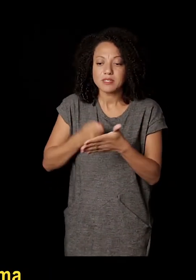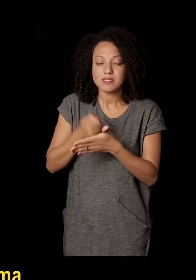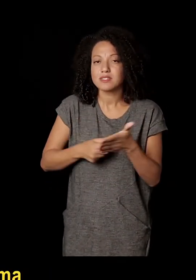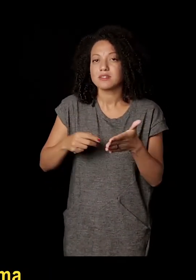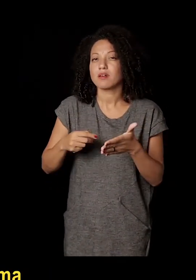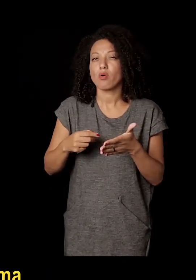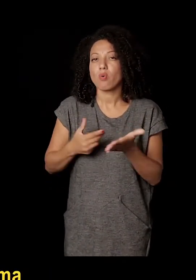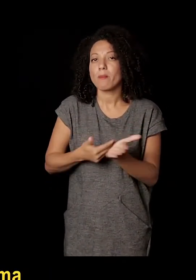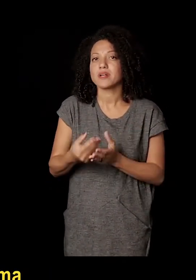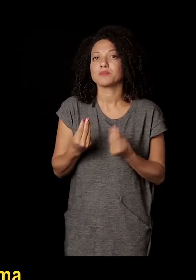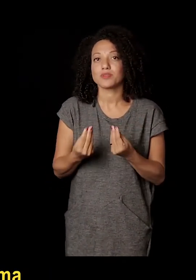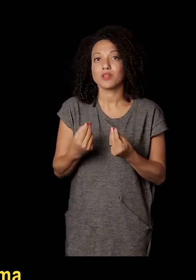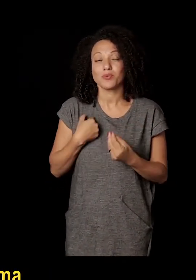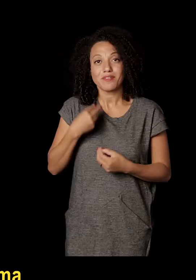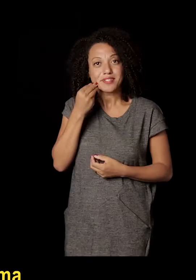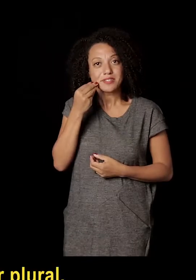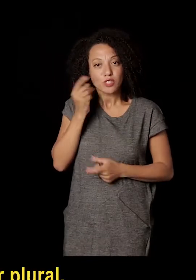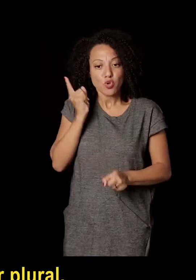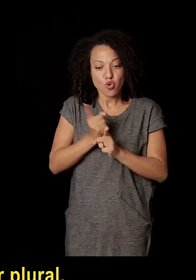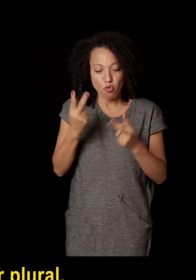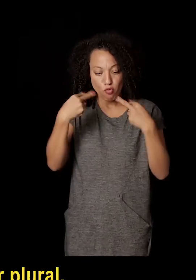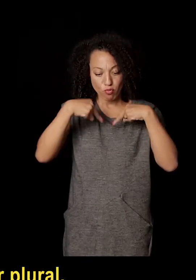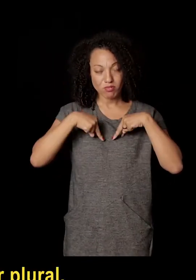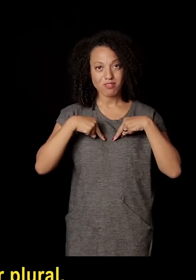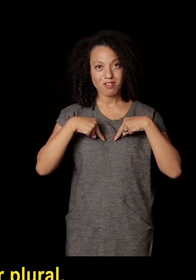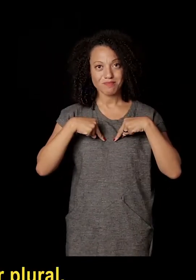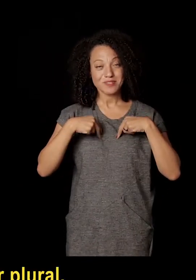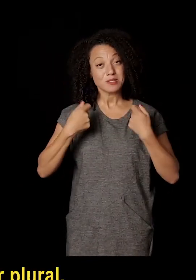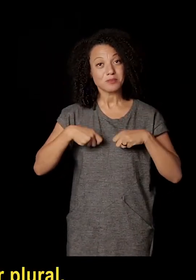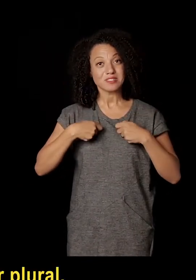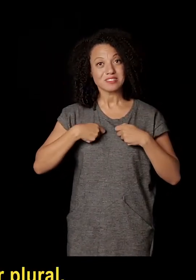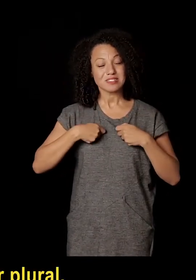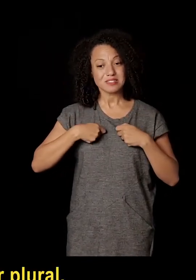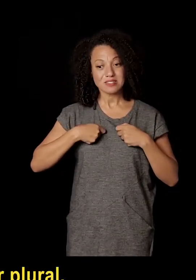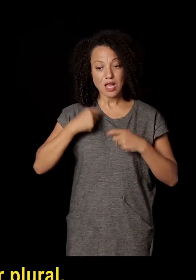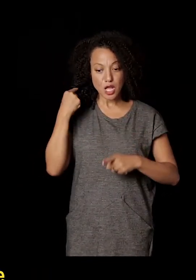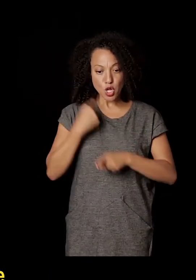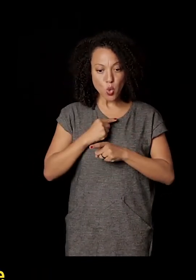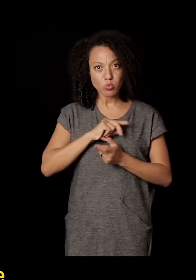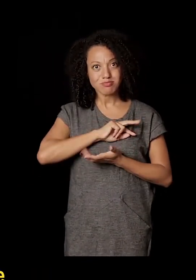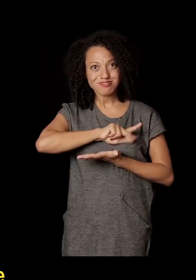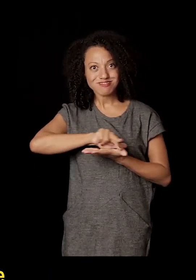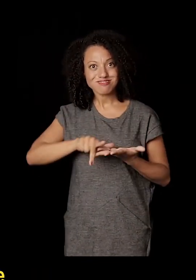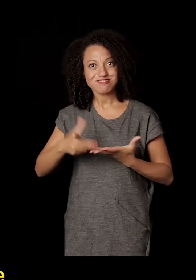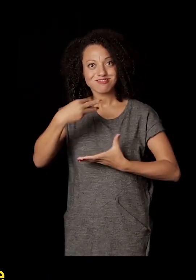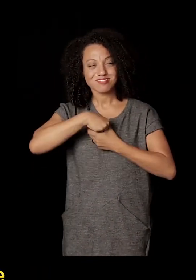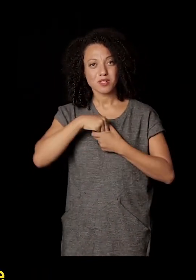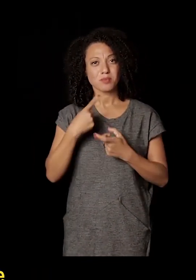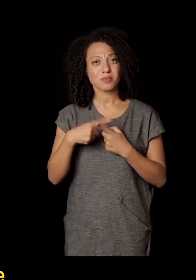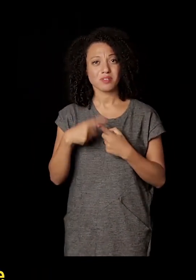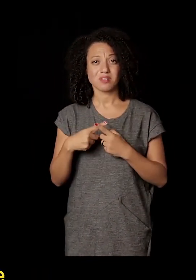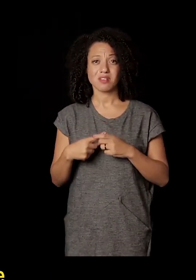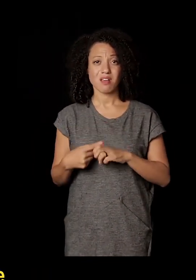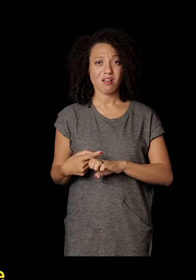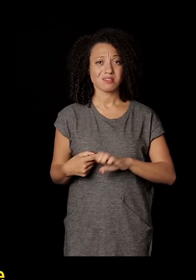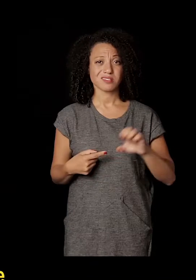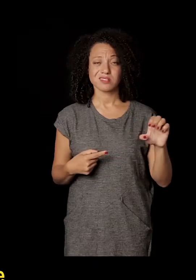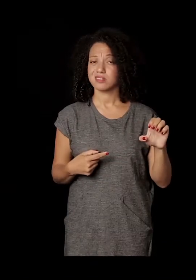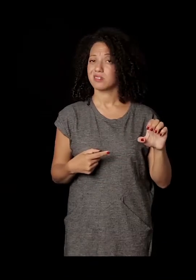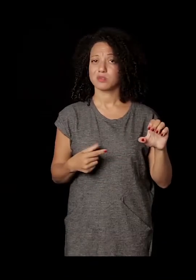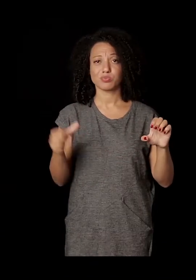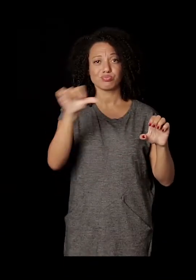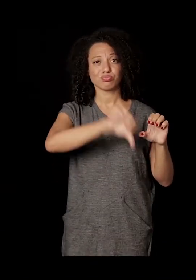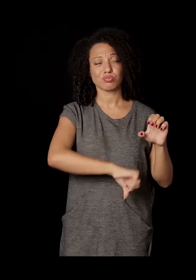uma tentativa de encontro do eu. E o meu encontro teve que ser plural, porque a esquerda hoje é uma escola decadente do que